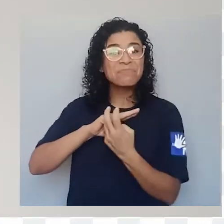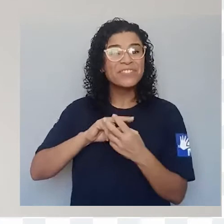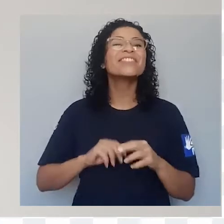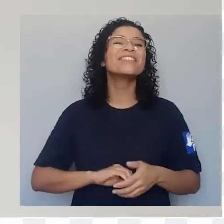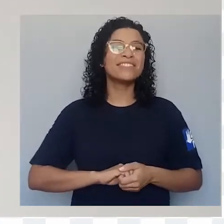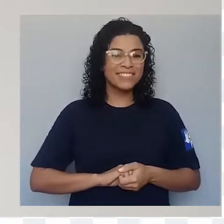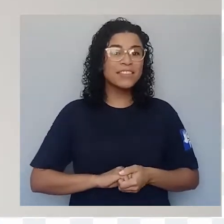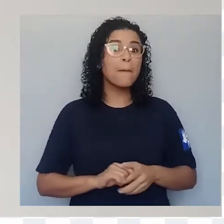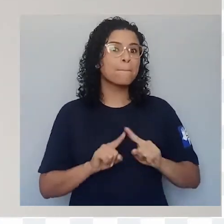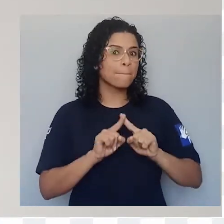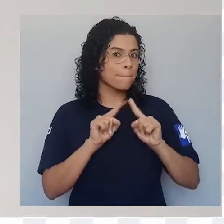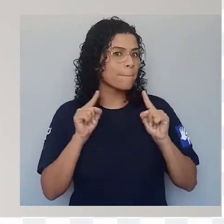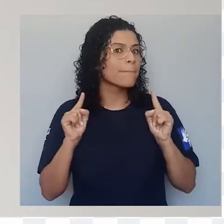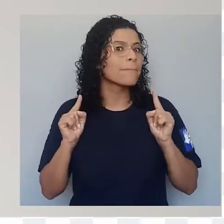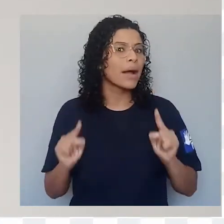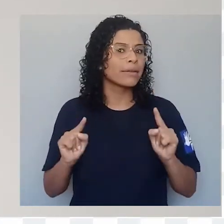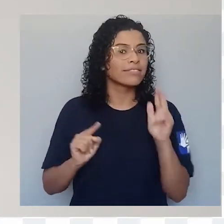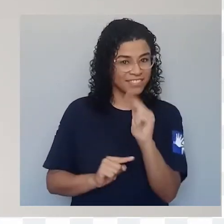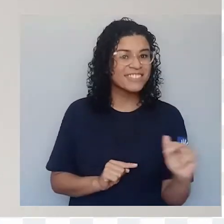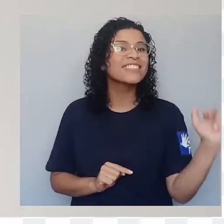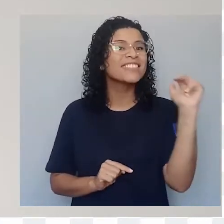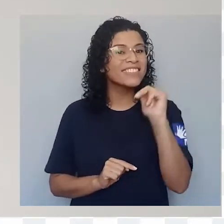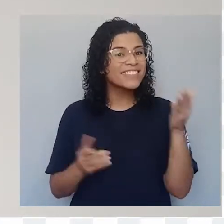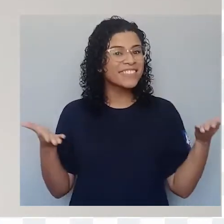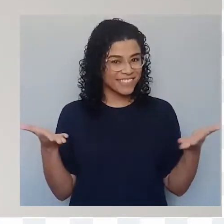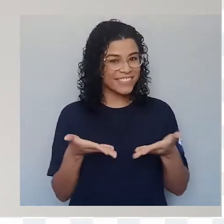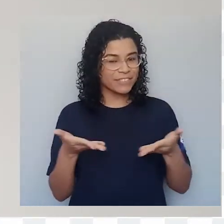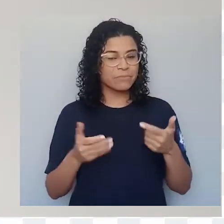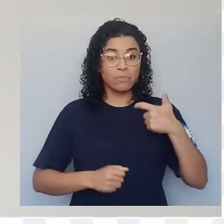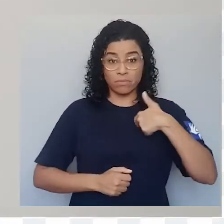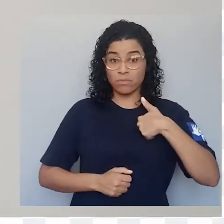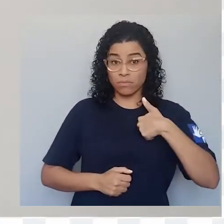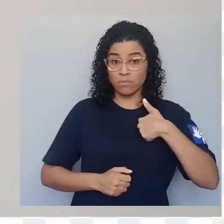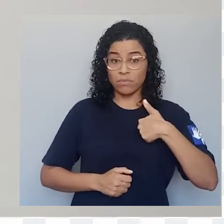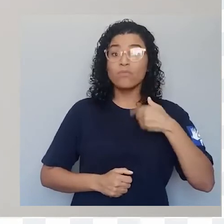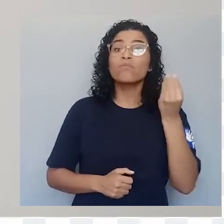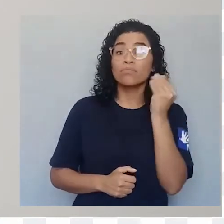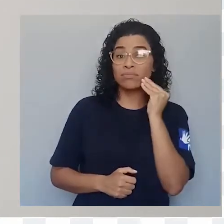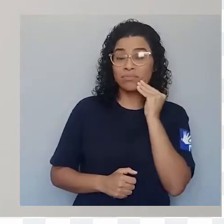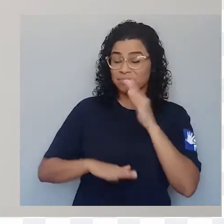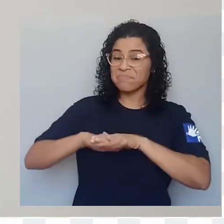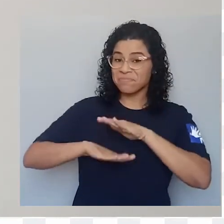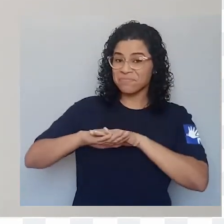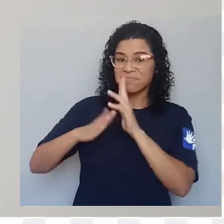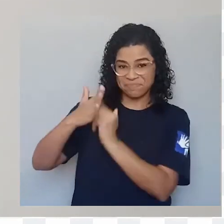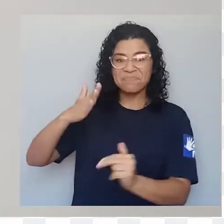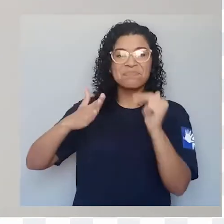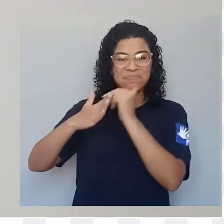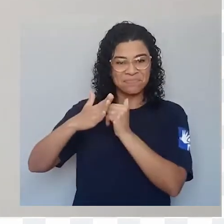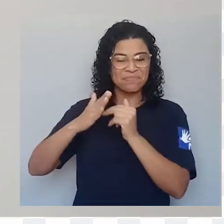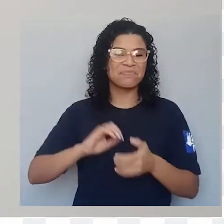cabeça para baixo, mas dessa vez desenhando. Eu vou fazer o meu